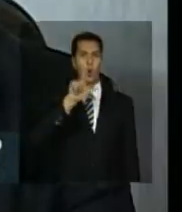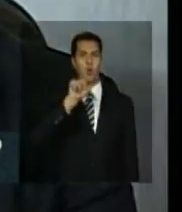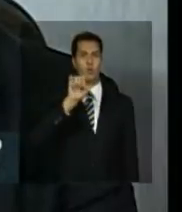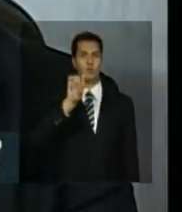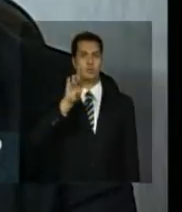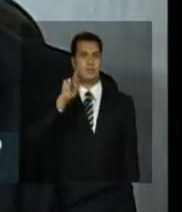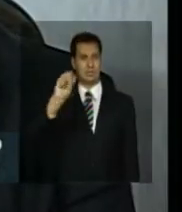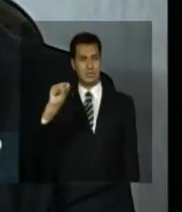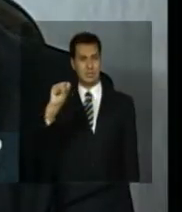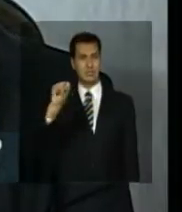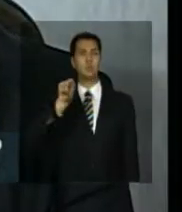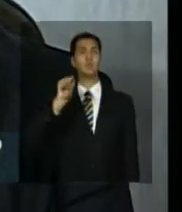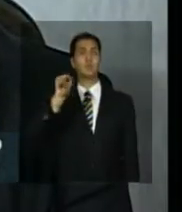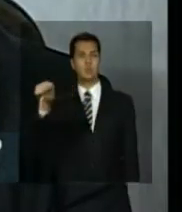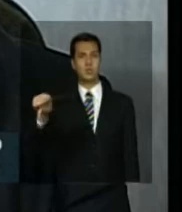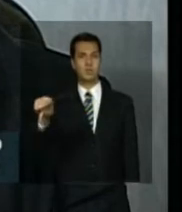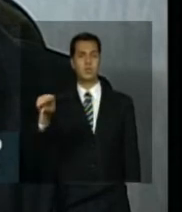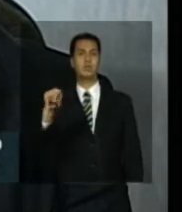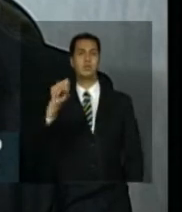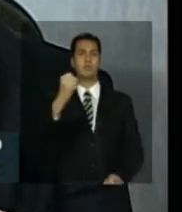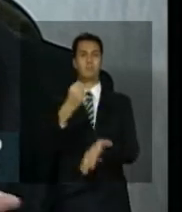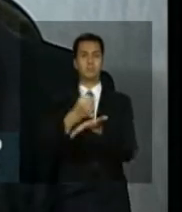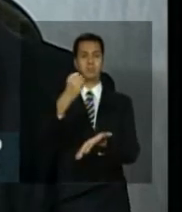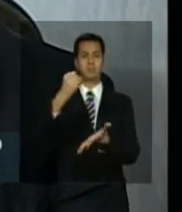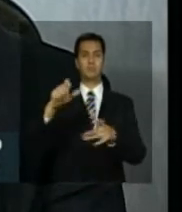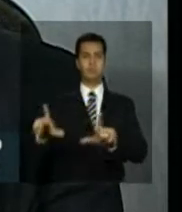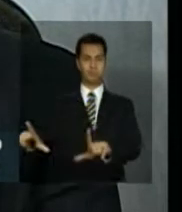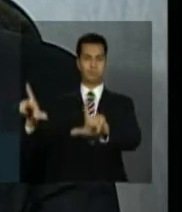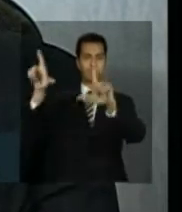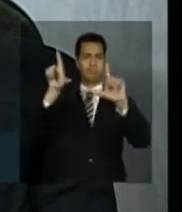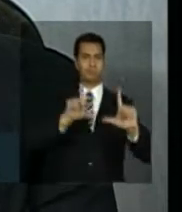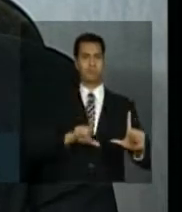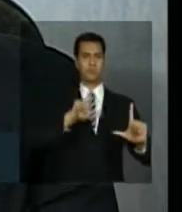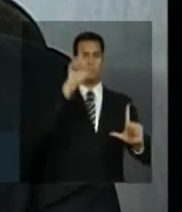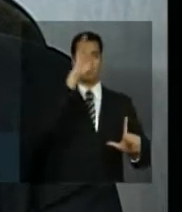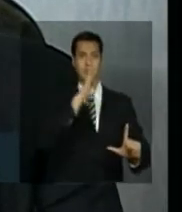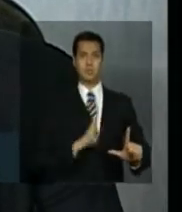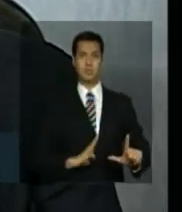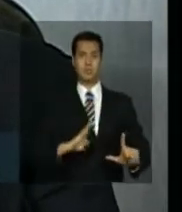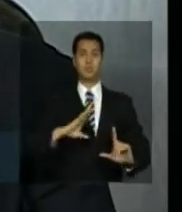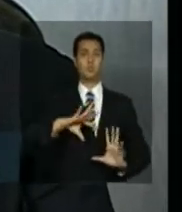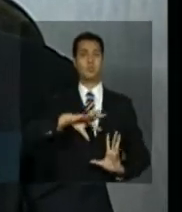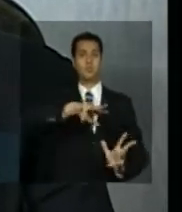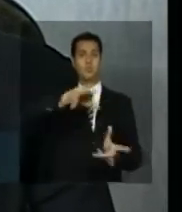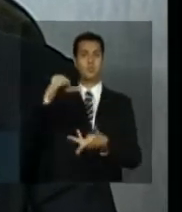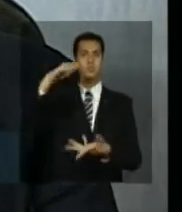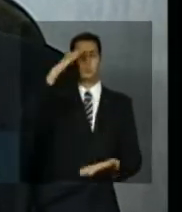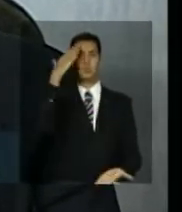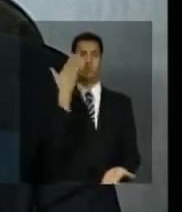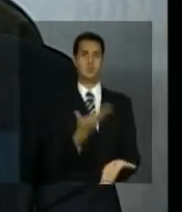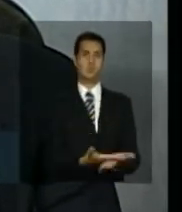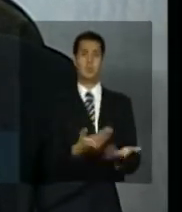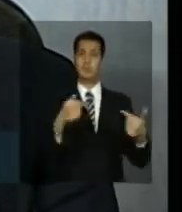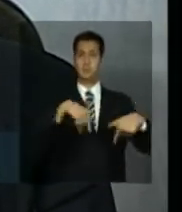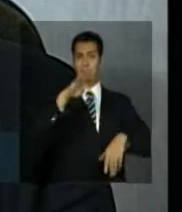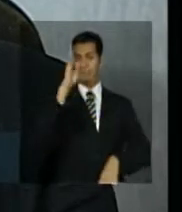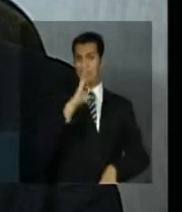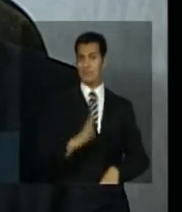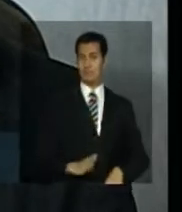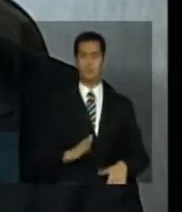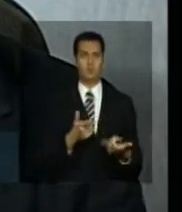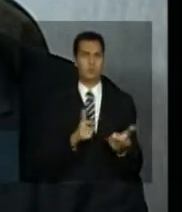ficou eh com o reconhecimento mundial da liberação da vaca louca eu não